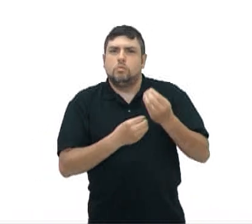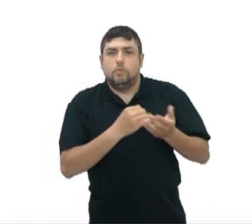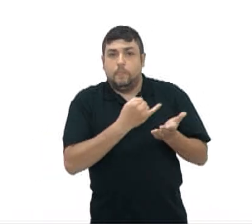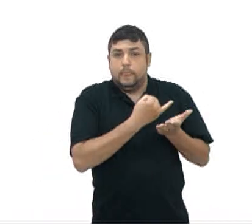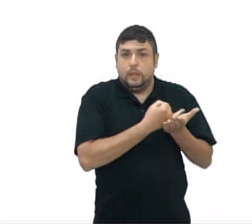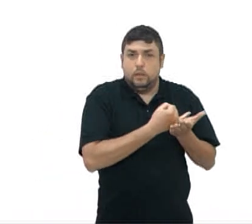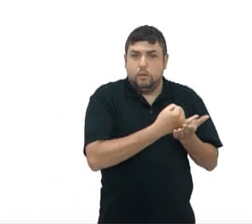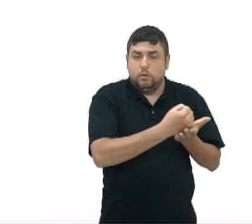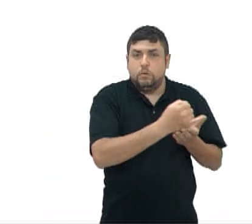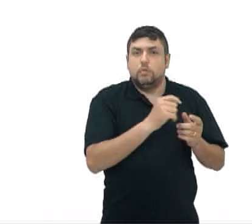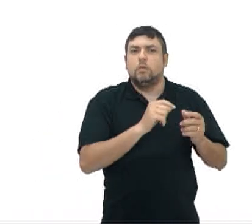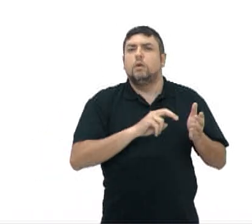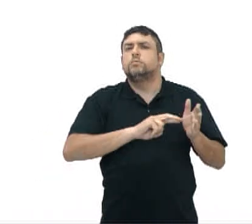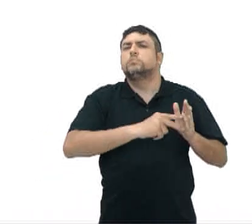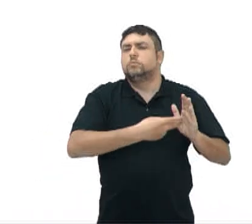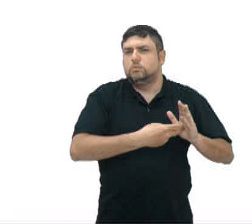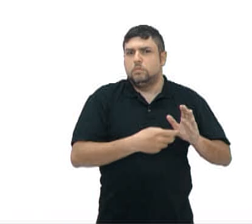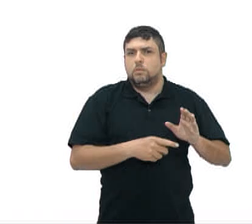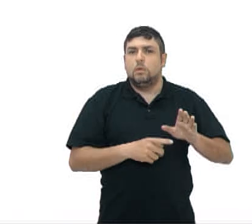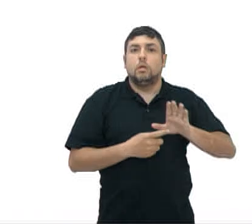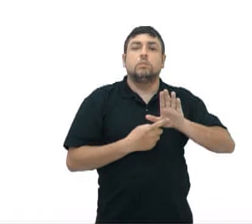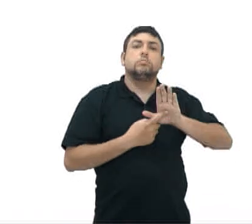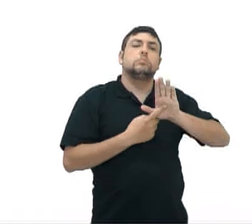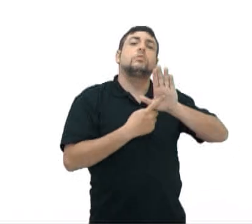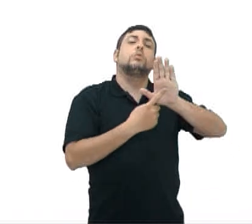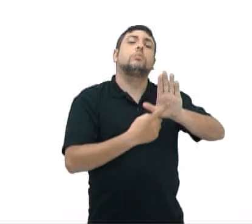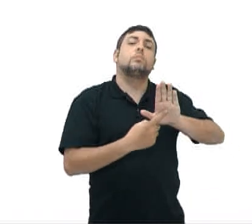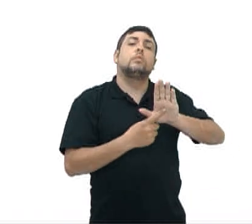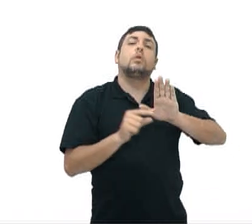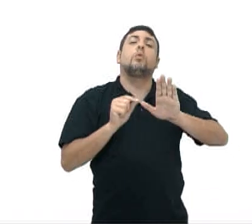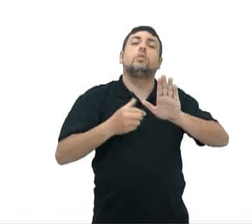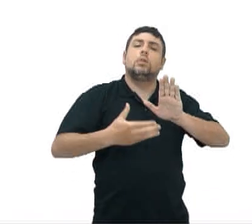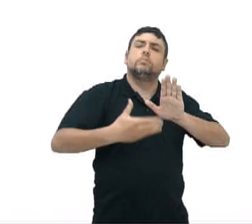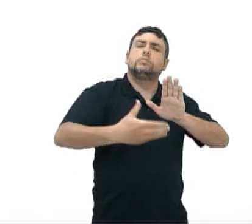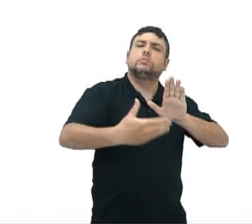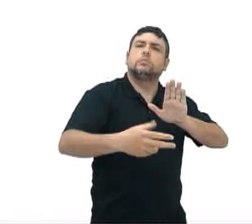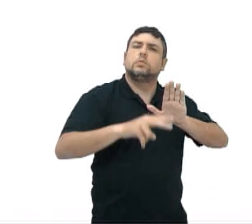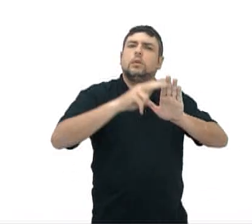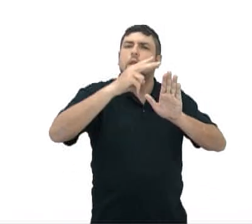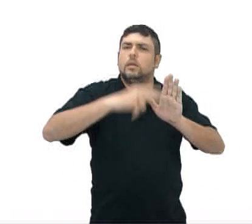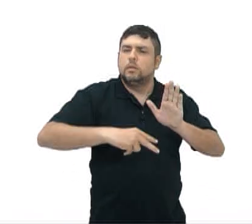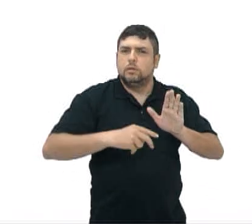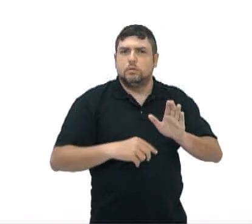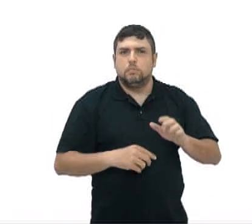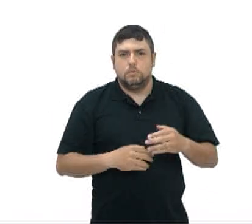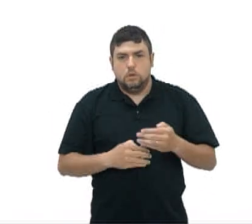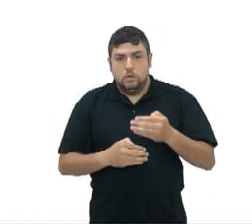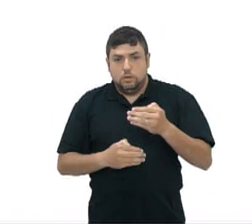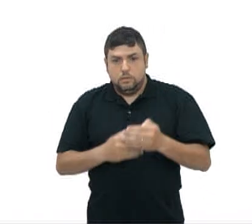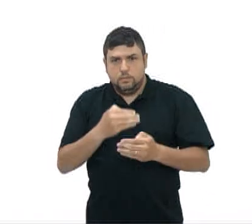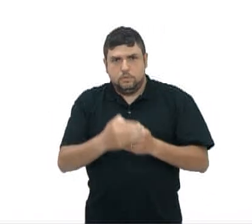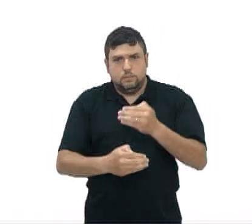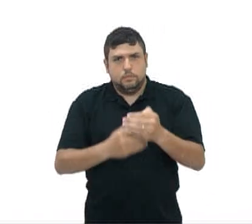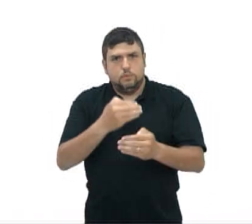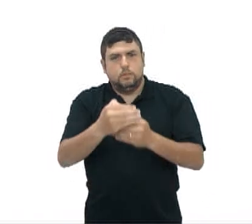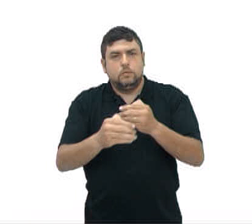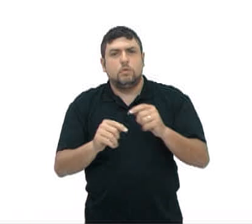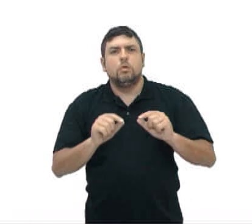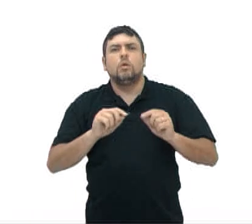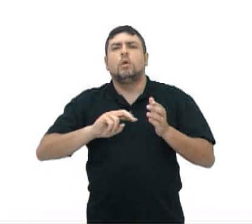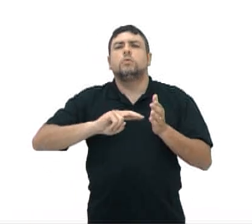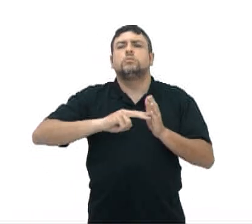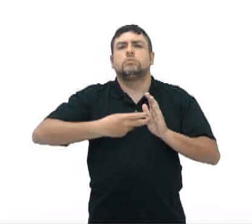para o leitor aquilo que ele vai ler no texto, né? Vai apresentar o assunto. No desenvolvimento é onde justamente você vai